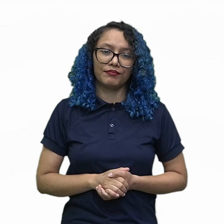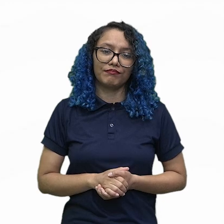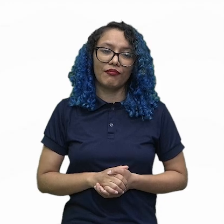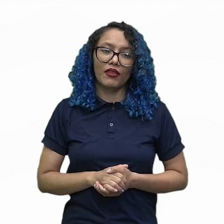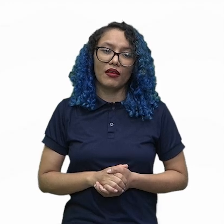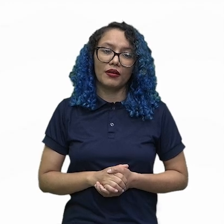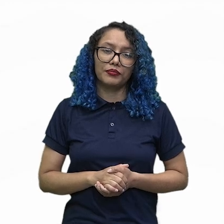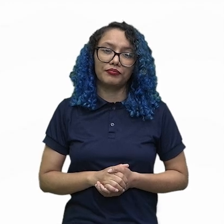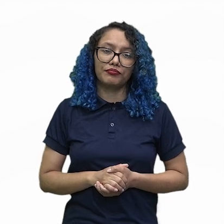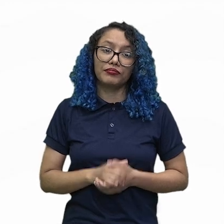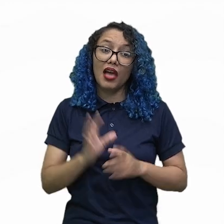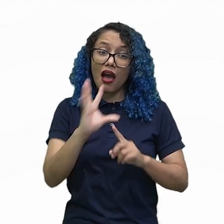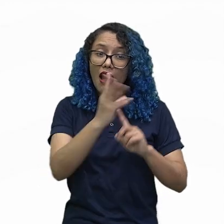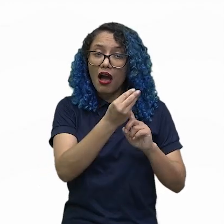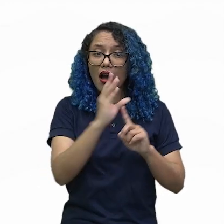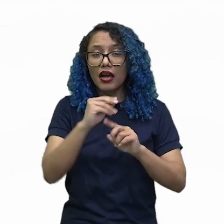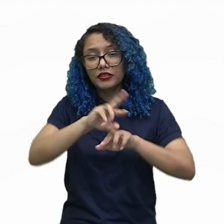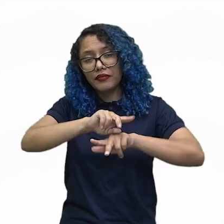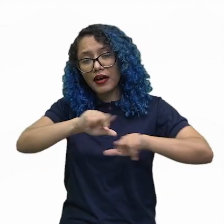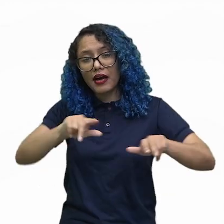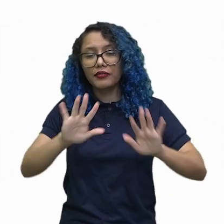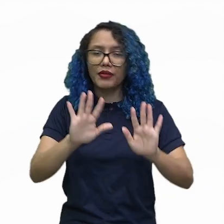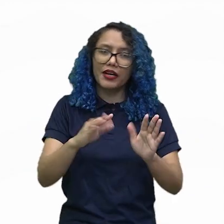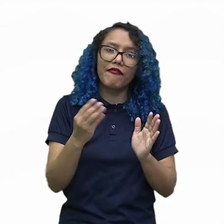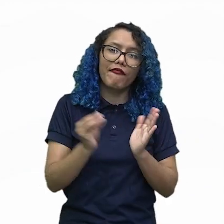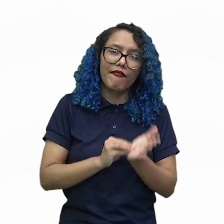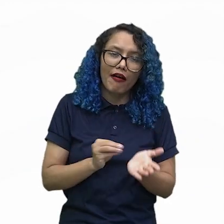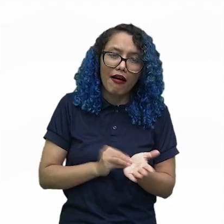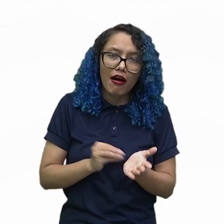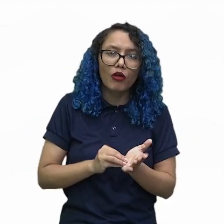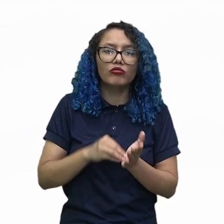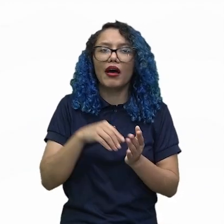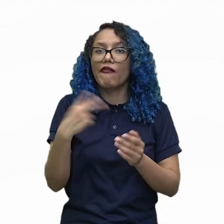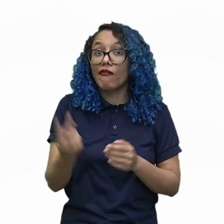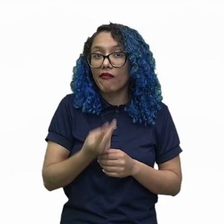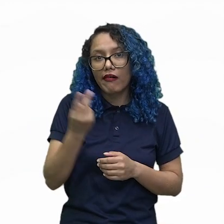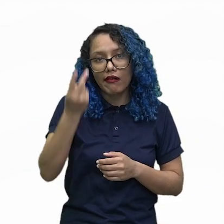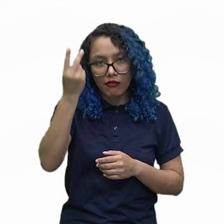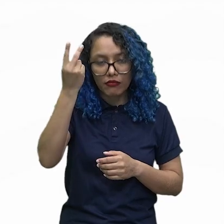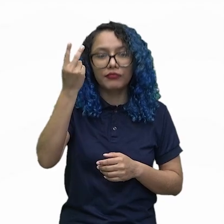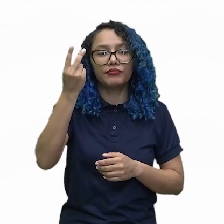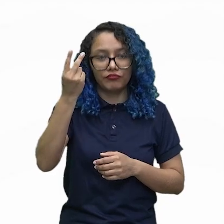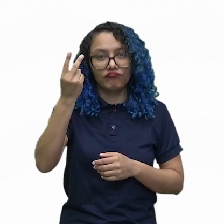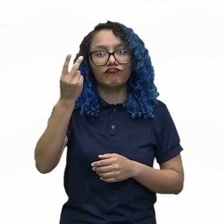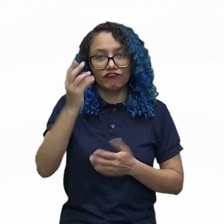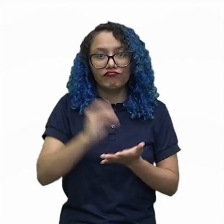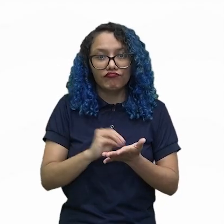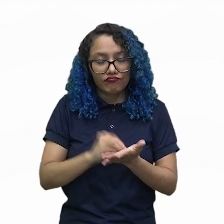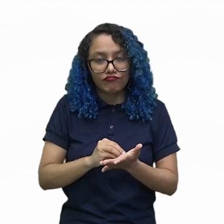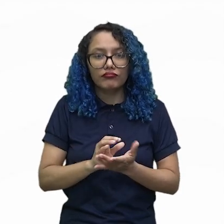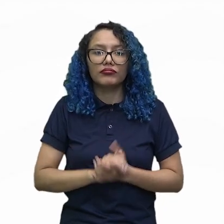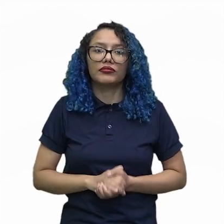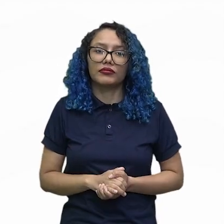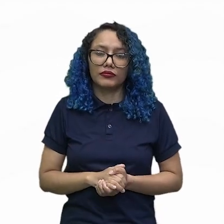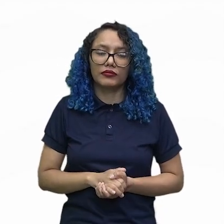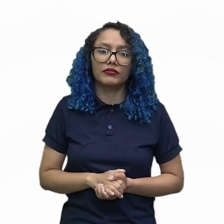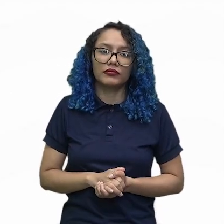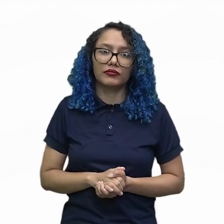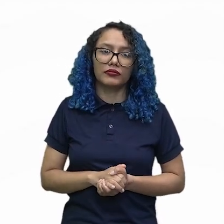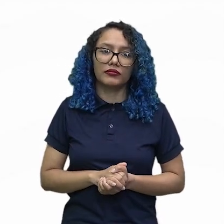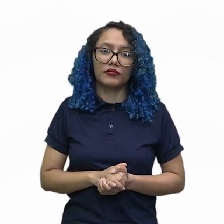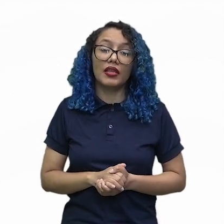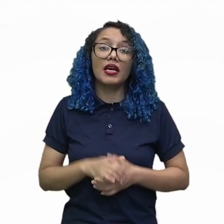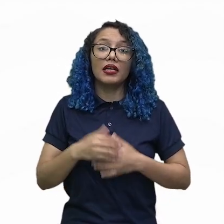vários trabalhos, mas ainda falta um reconhecimento. E ele tem o seu trabalho